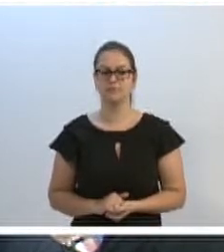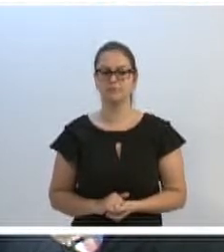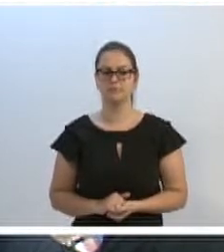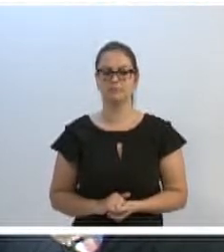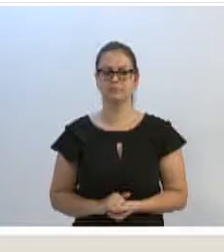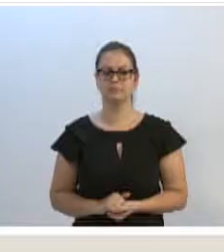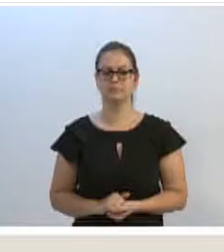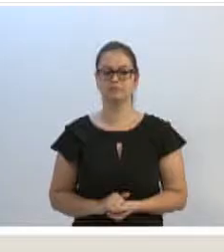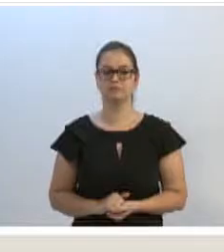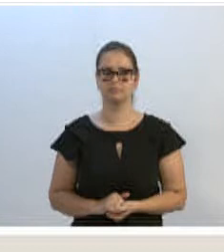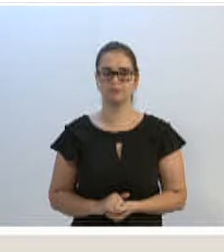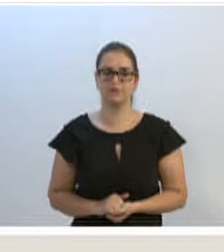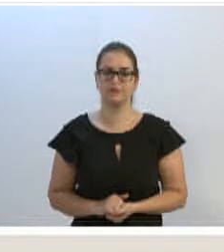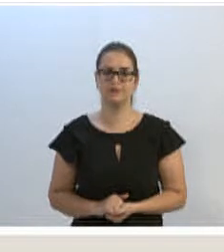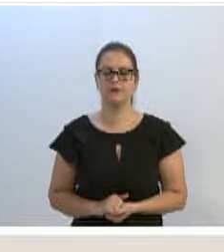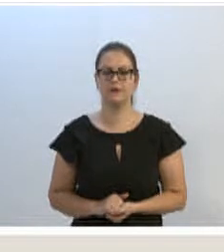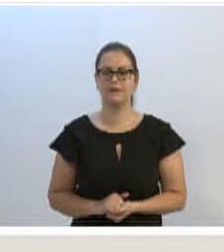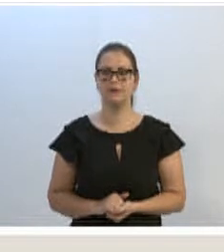Tá, e daí fizemos o quê?